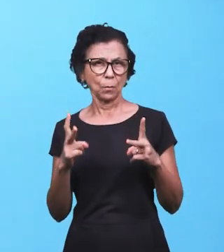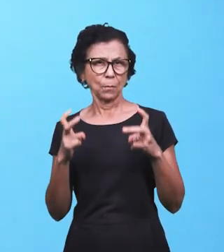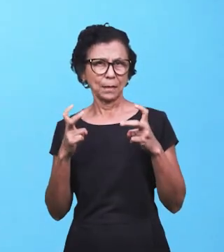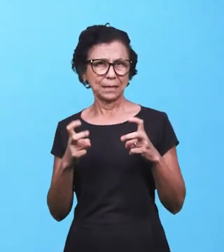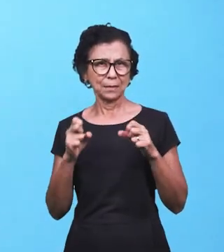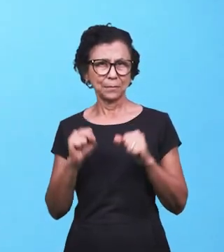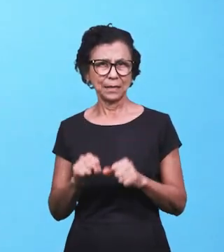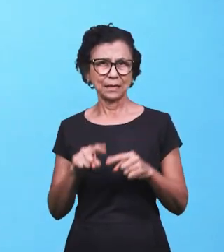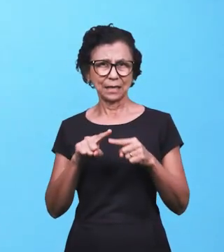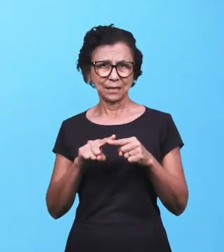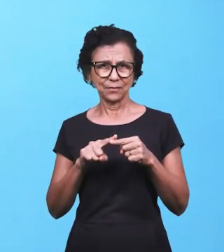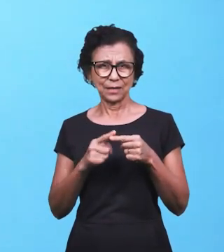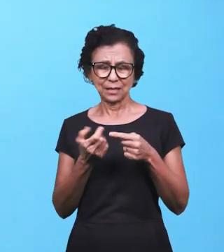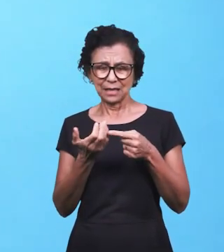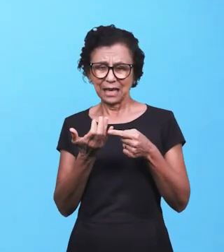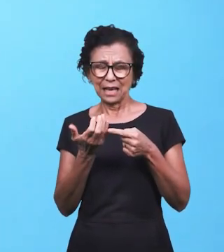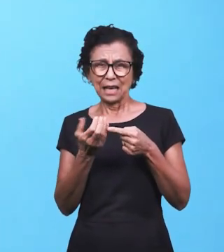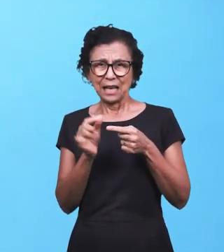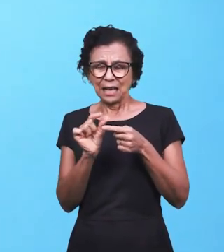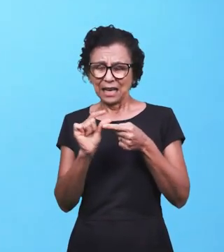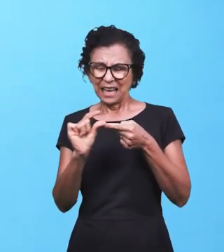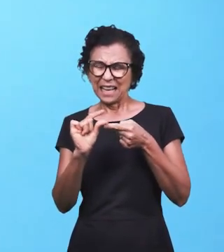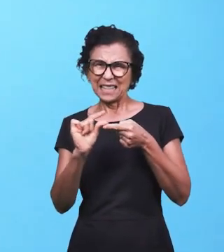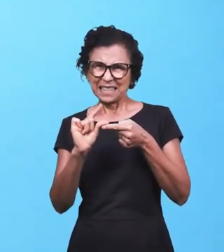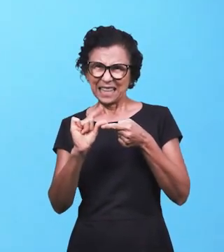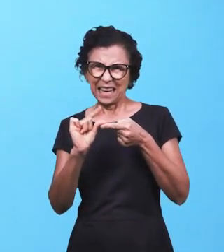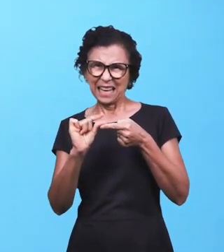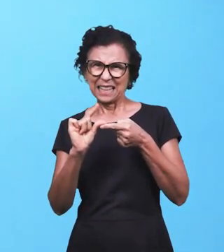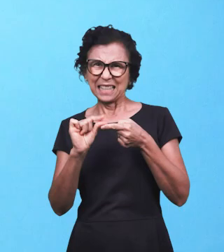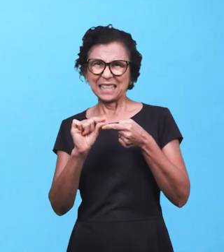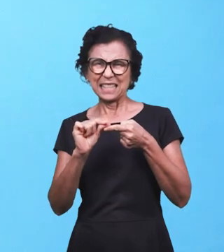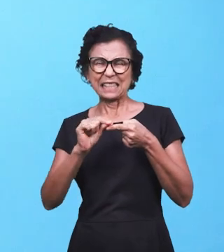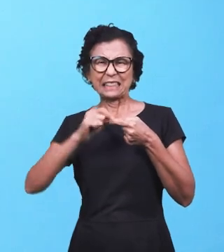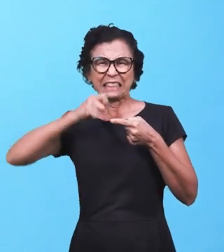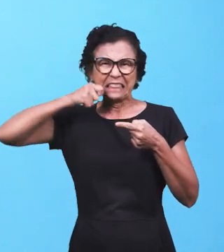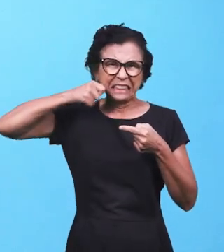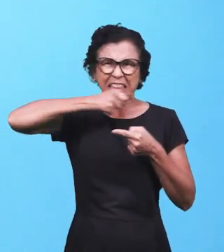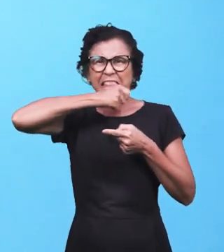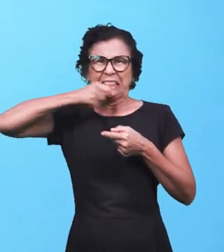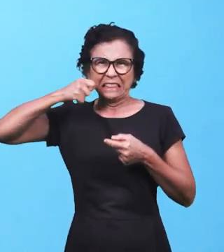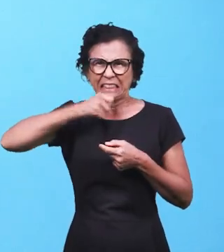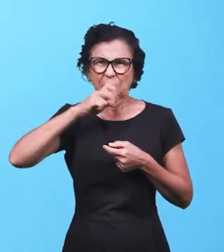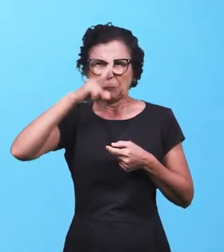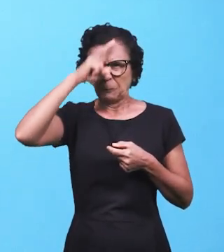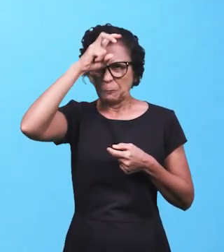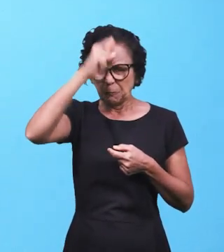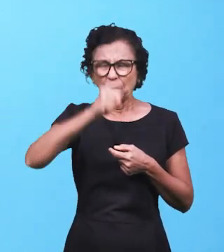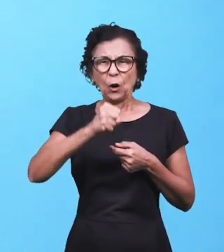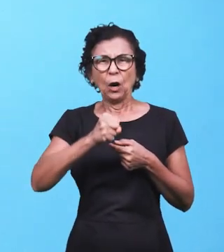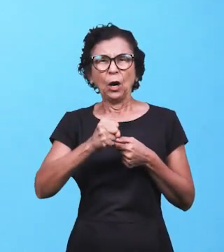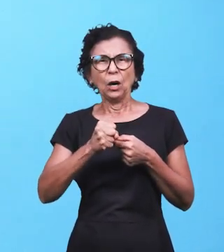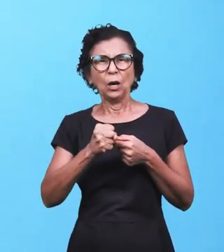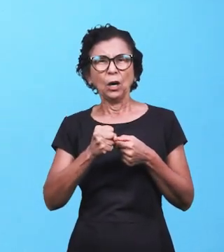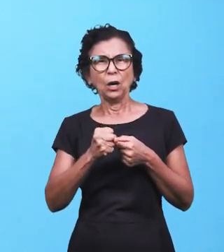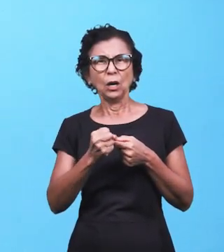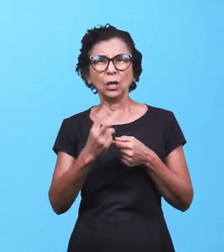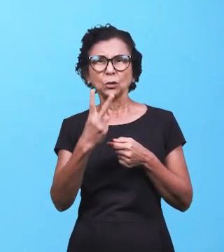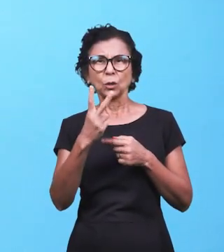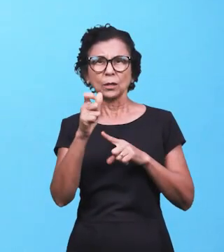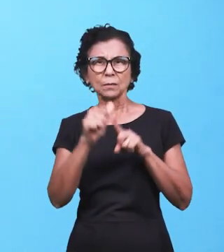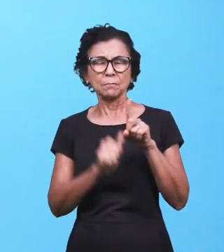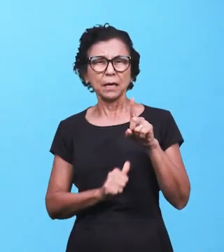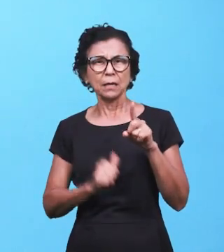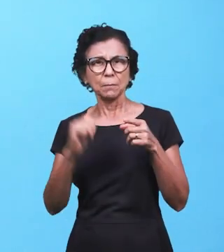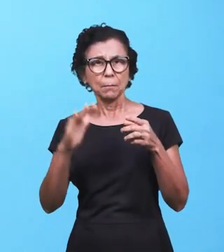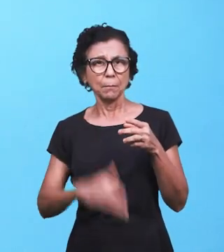porque tem gente que põe tanta força na escovação que às vezes com menos de 3 meses já começa as cerdas a deformarem. E quando isso